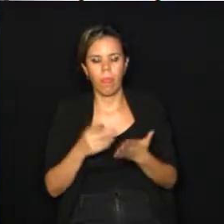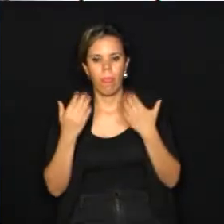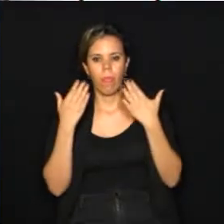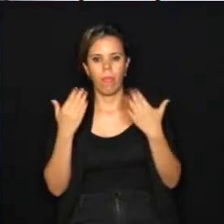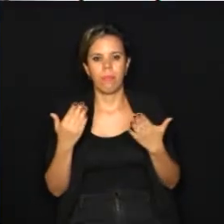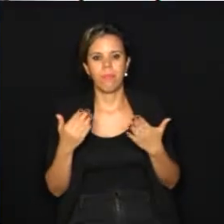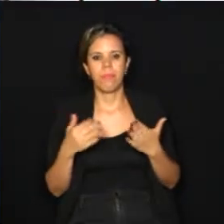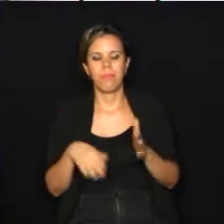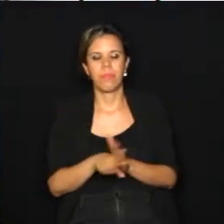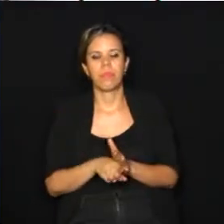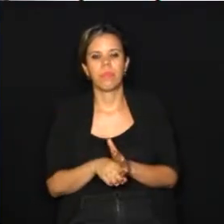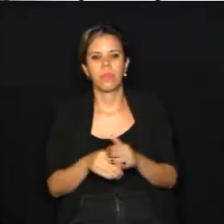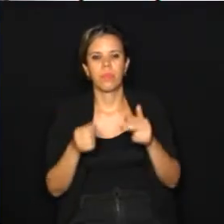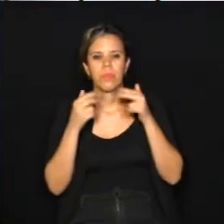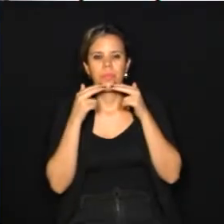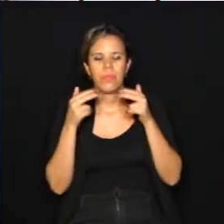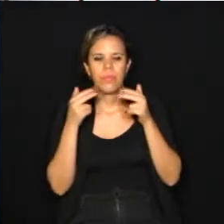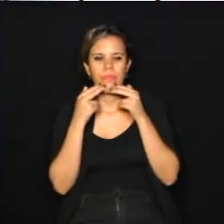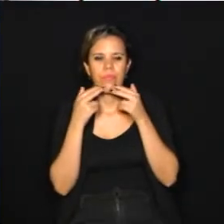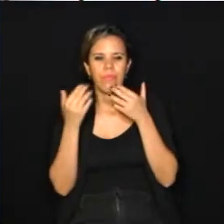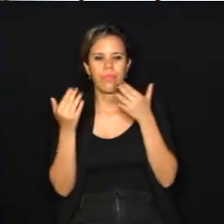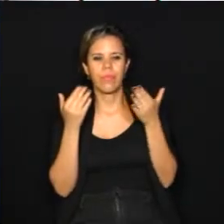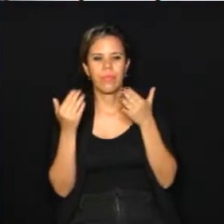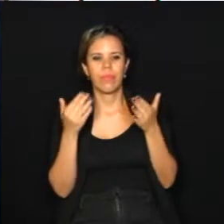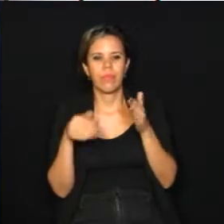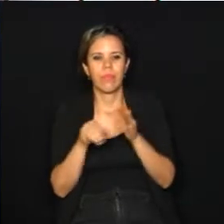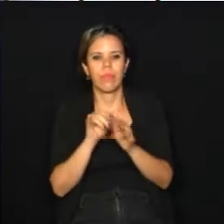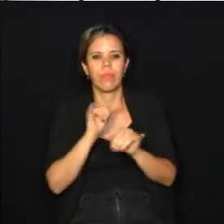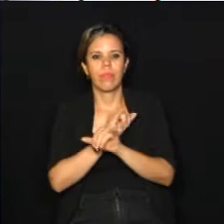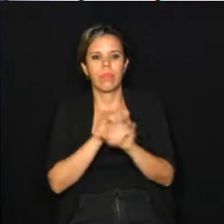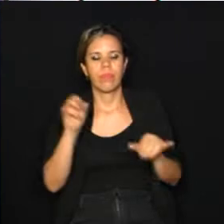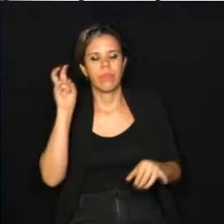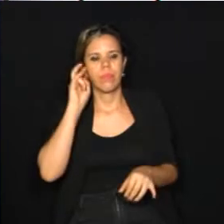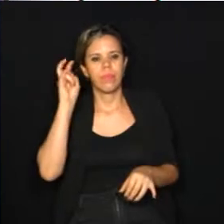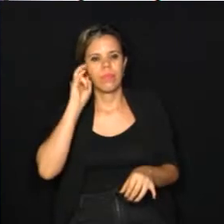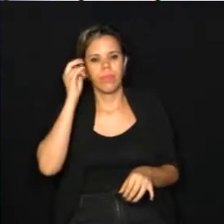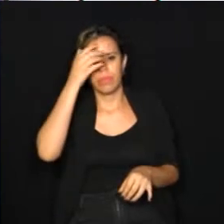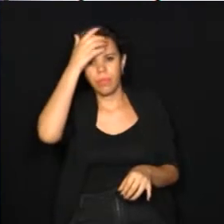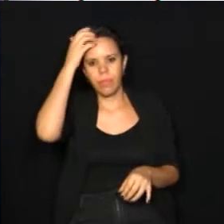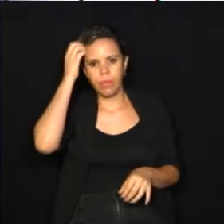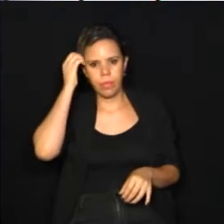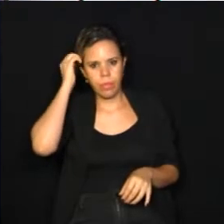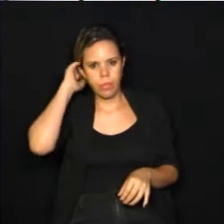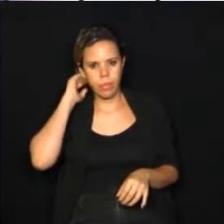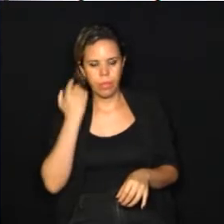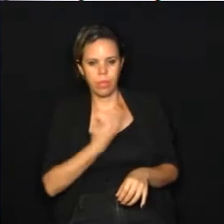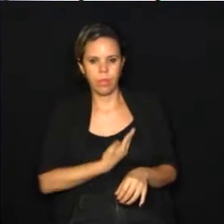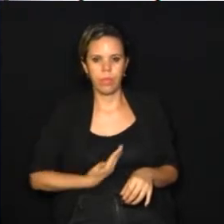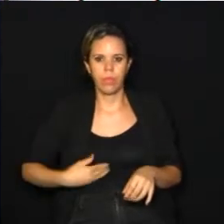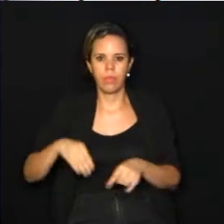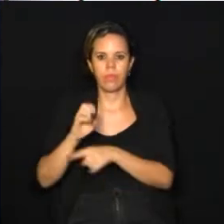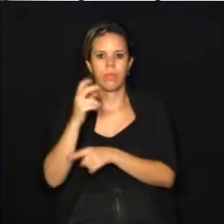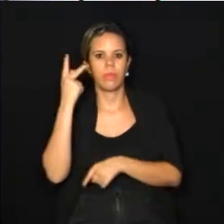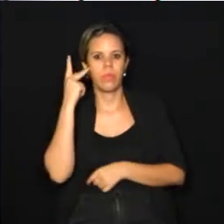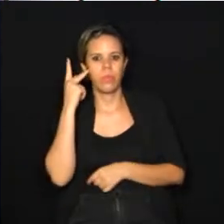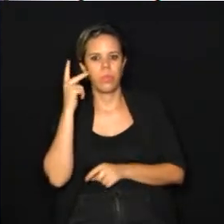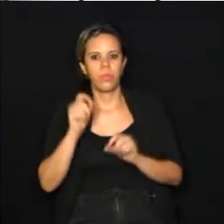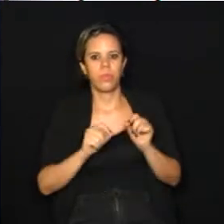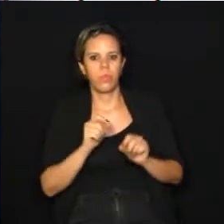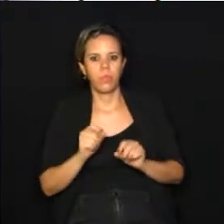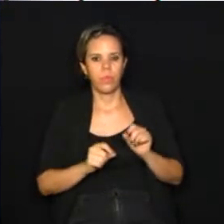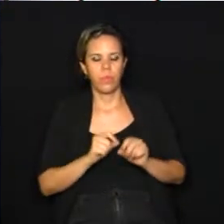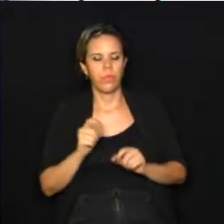chega até uma boa notícia. Foi anunciada nesta quinta-feira, olha, pelo governo do estado de São Paulo, aí